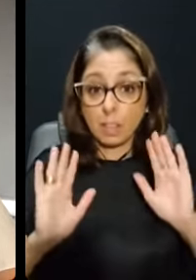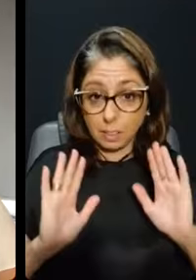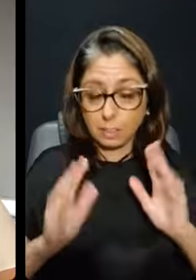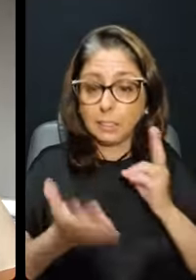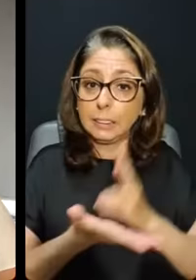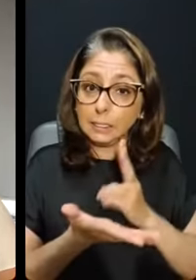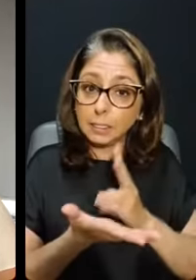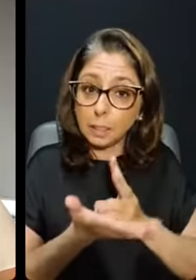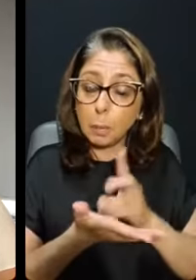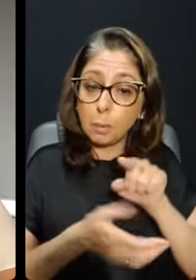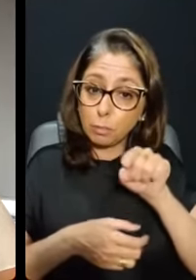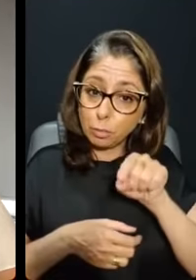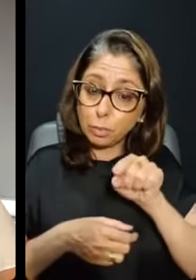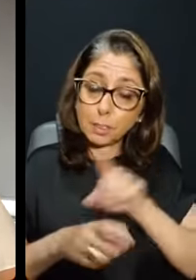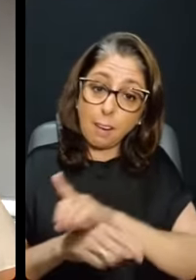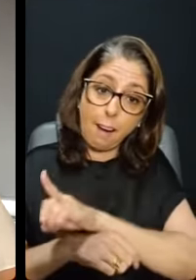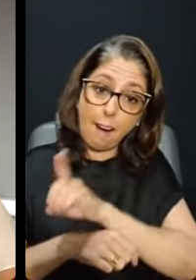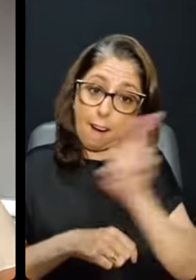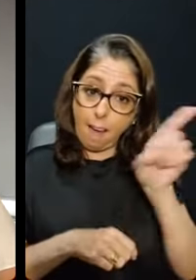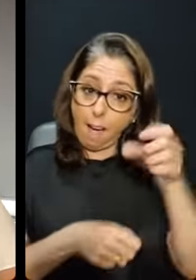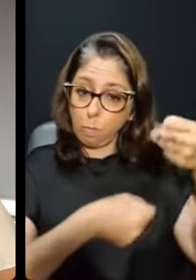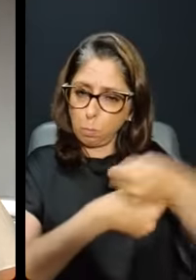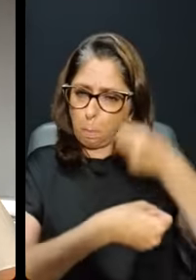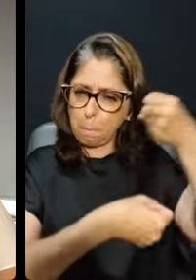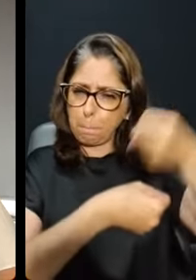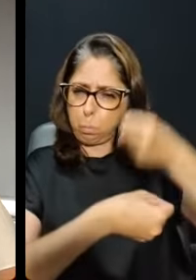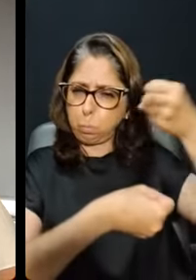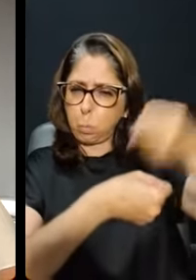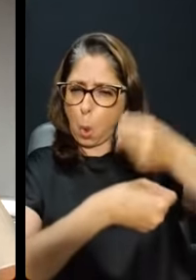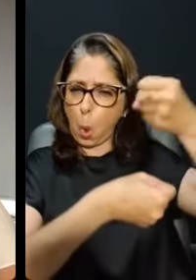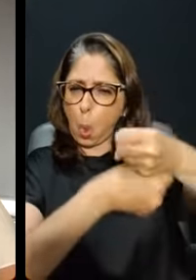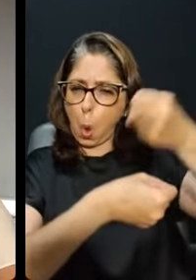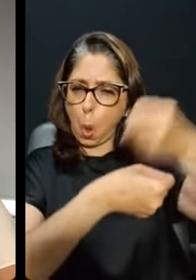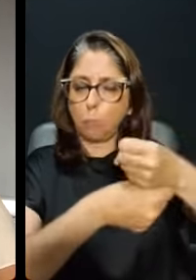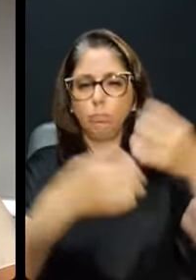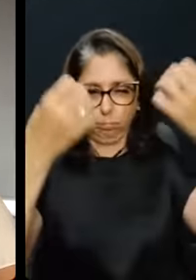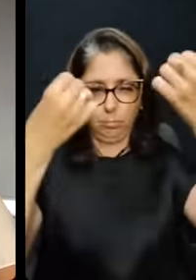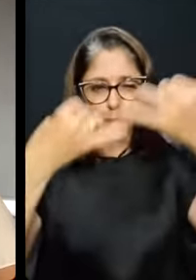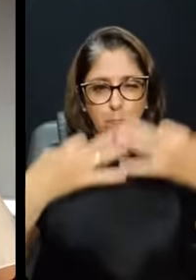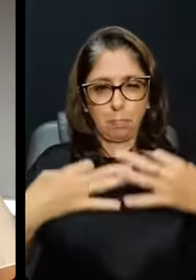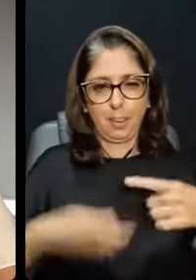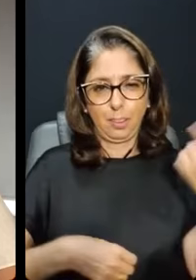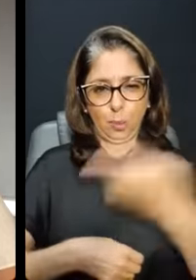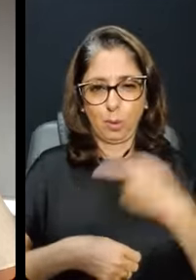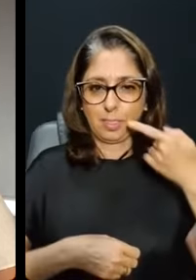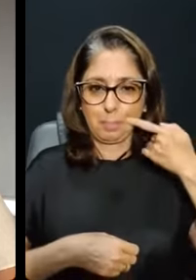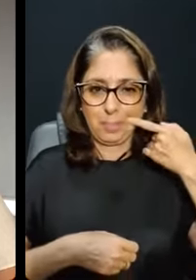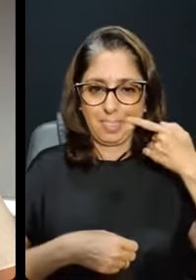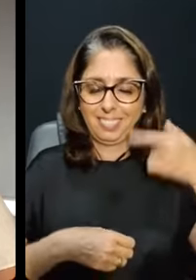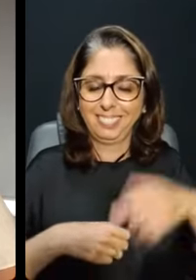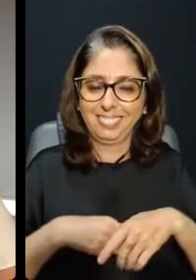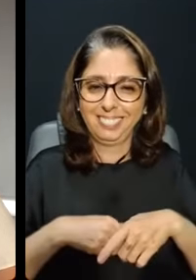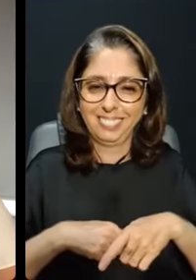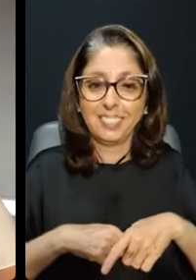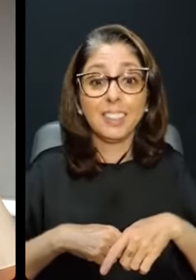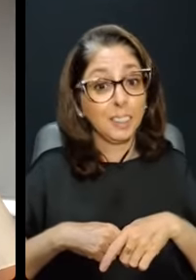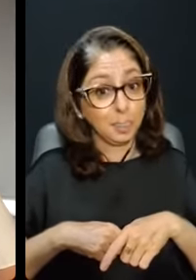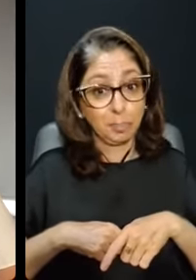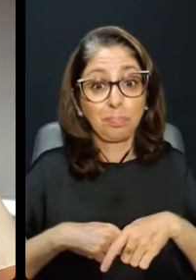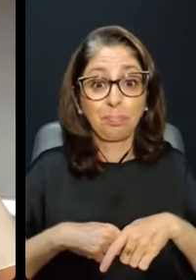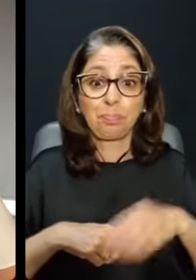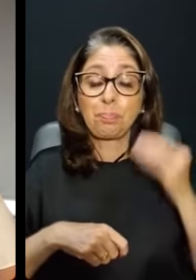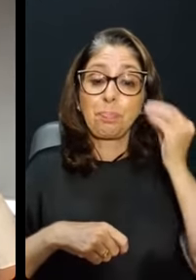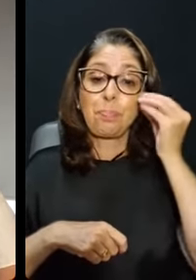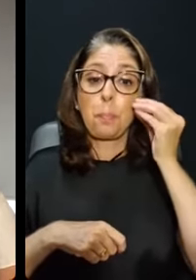aplicou isso no canteiro de obra. Então, como é que foi essa experiência, Gabriela? Essa experiência ela foi muito voltada para